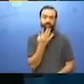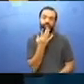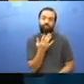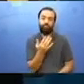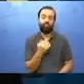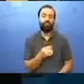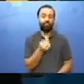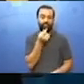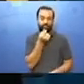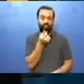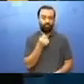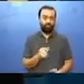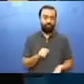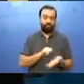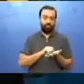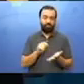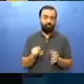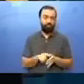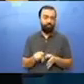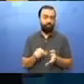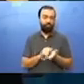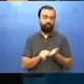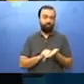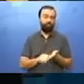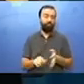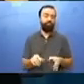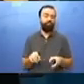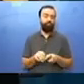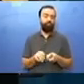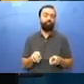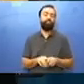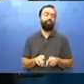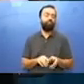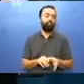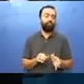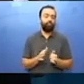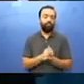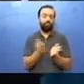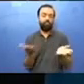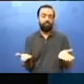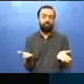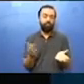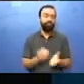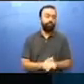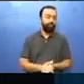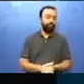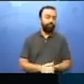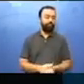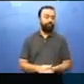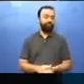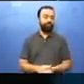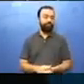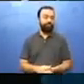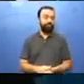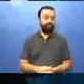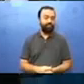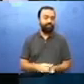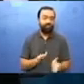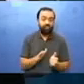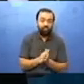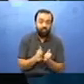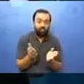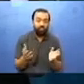caderno e também o livro que vocês receberam, tá bom? Que nós vamos usá-lo. E por falar em livros, olhem bem, livro